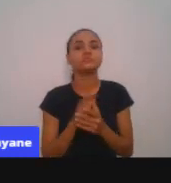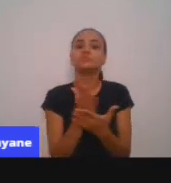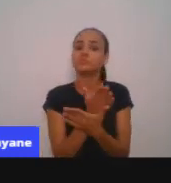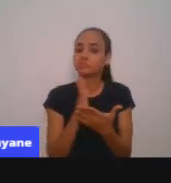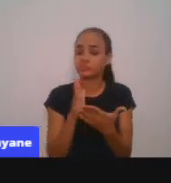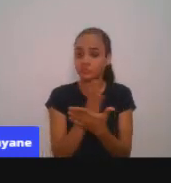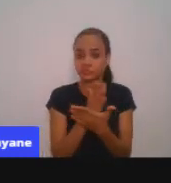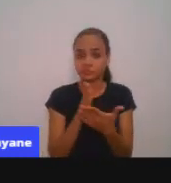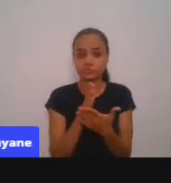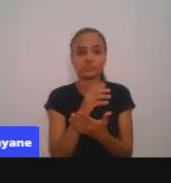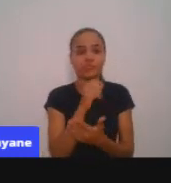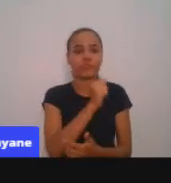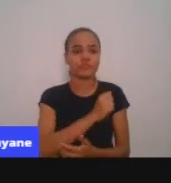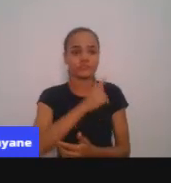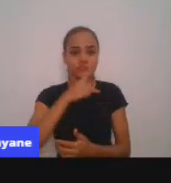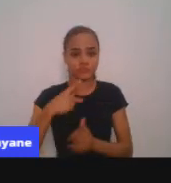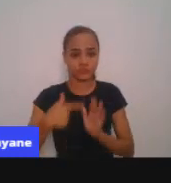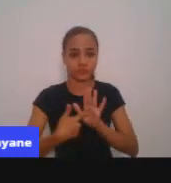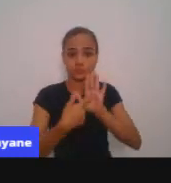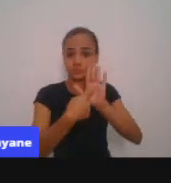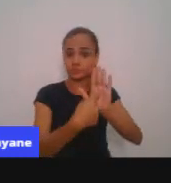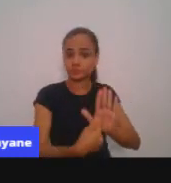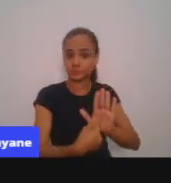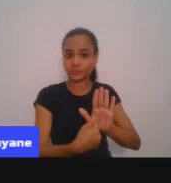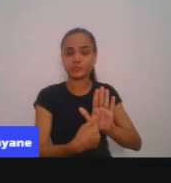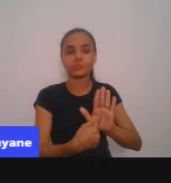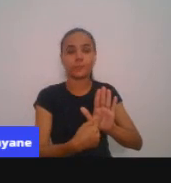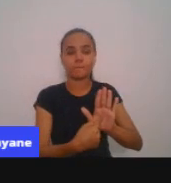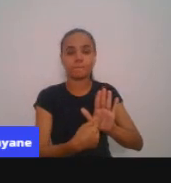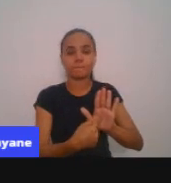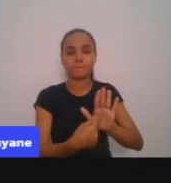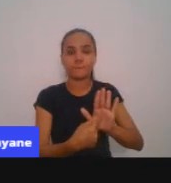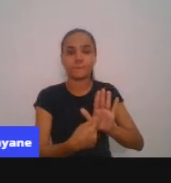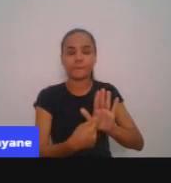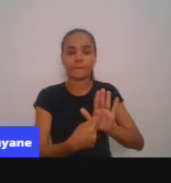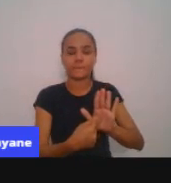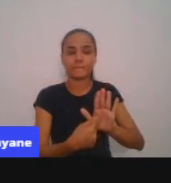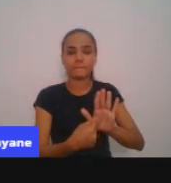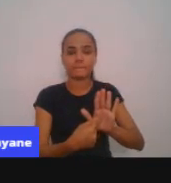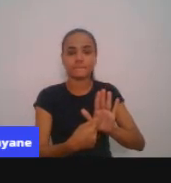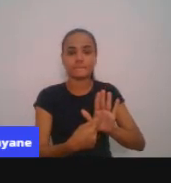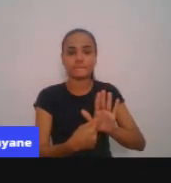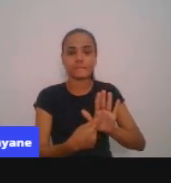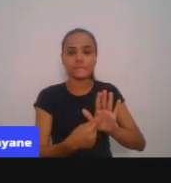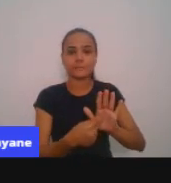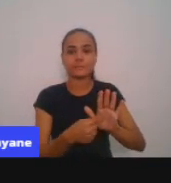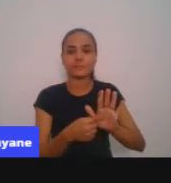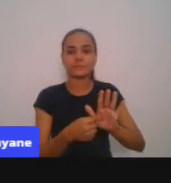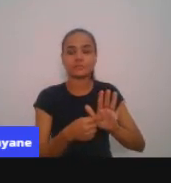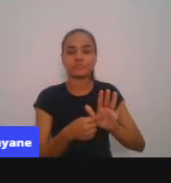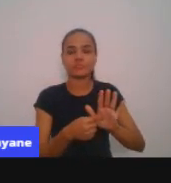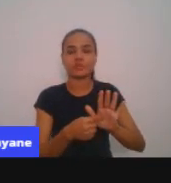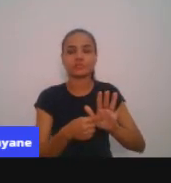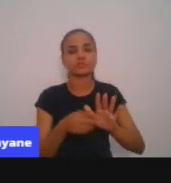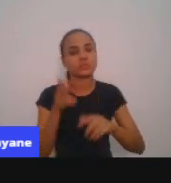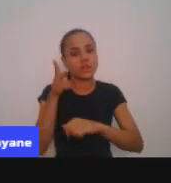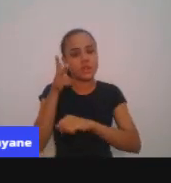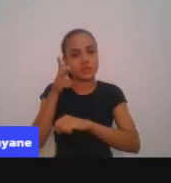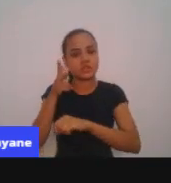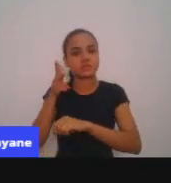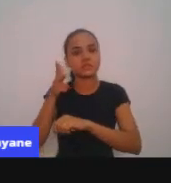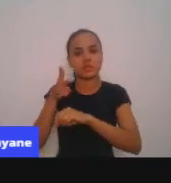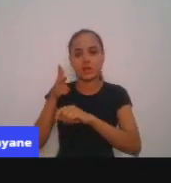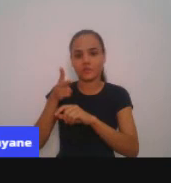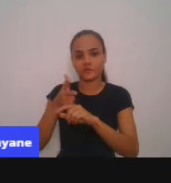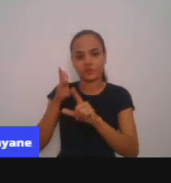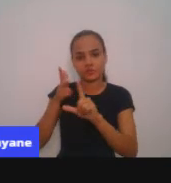alguns aplicativos e não adianta, eu não conseguiria aqui essa live até meia-noite e não seria interessante se eu fosse